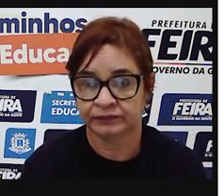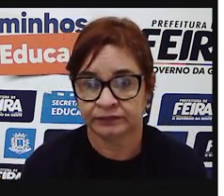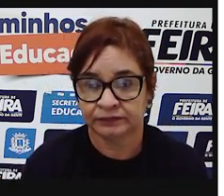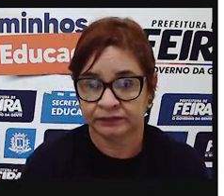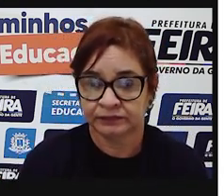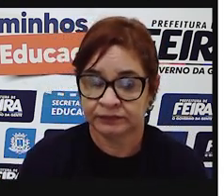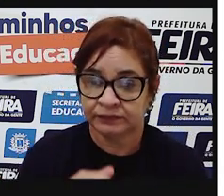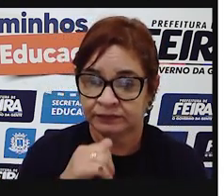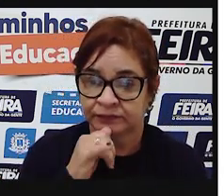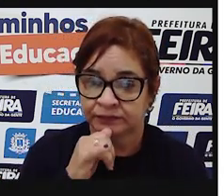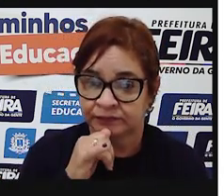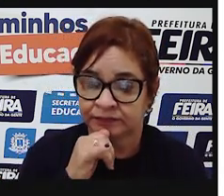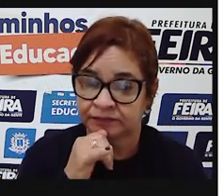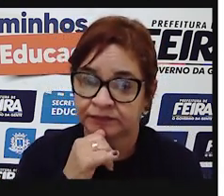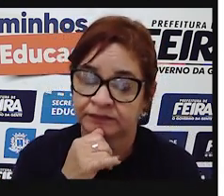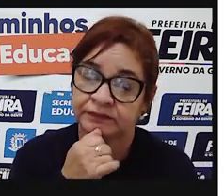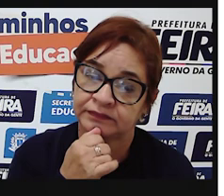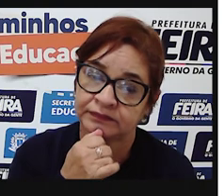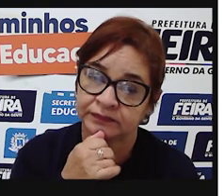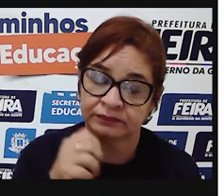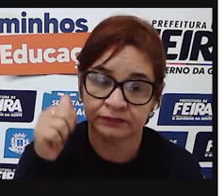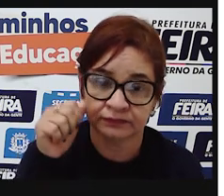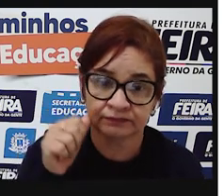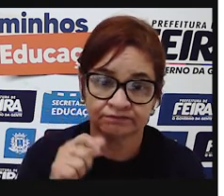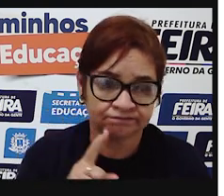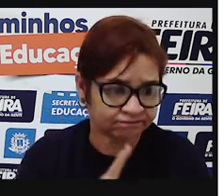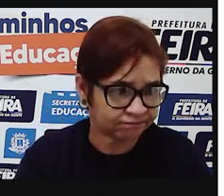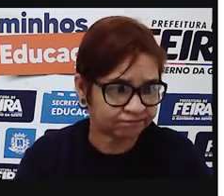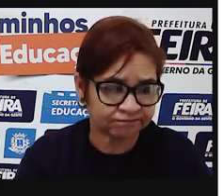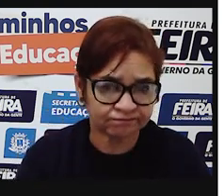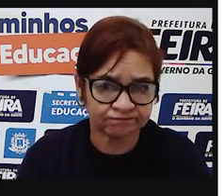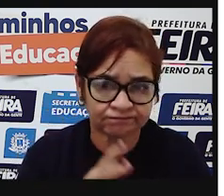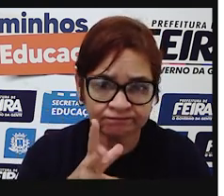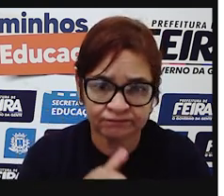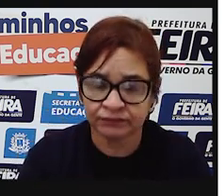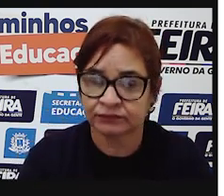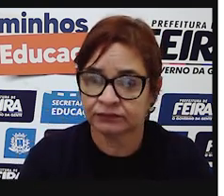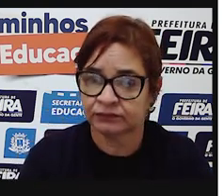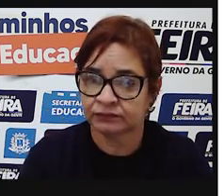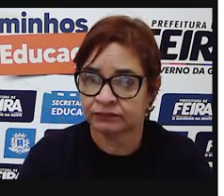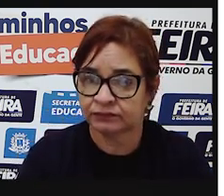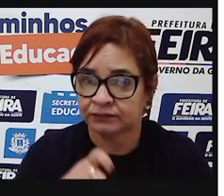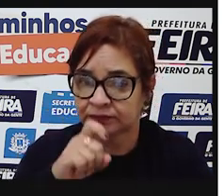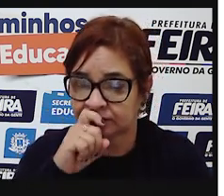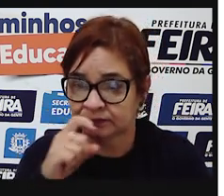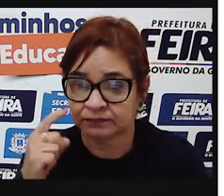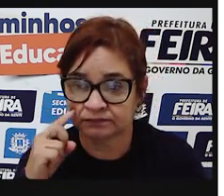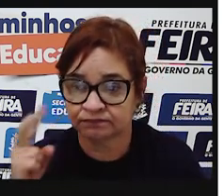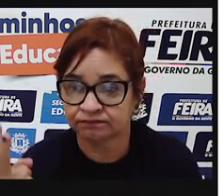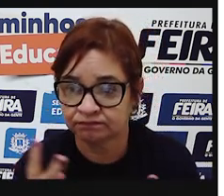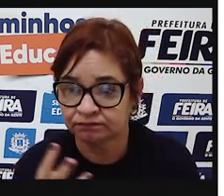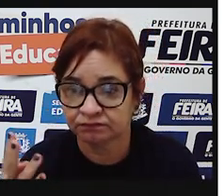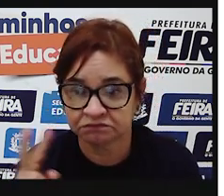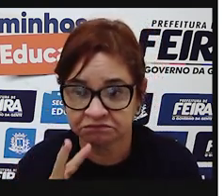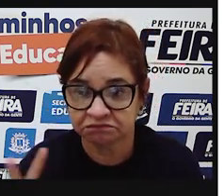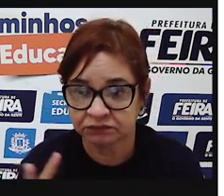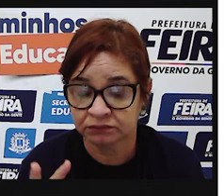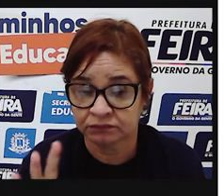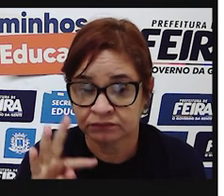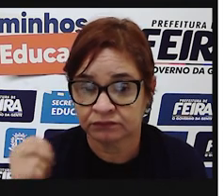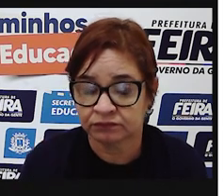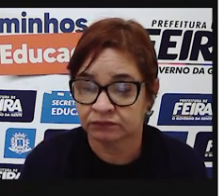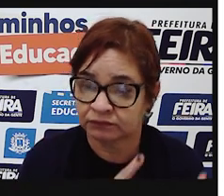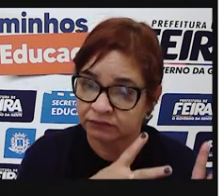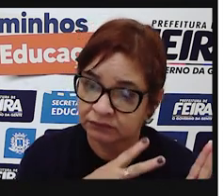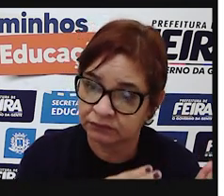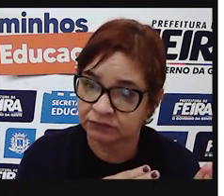o exemplo. Célia chegou tarde. Seus pais nem a viram. Todos estavam